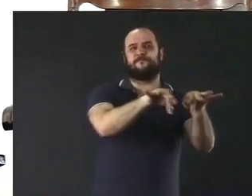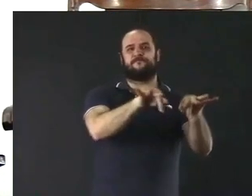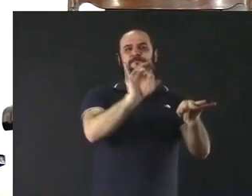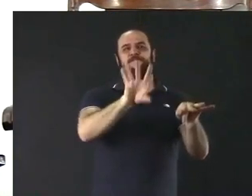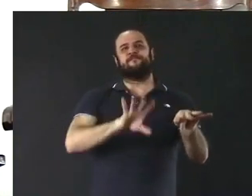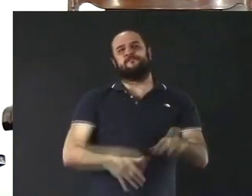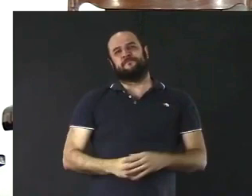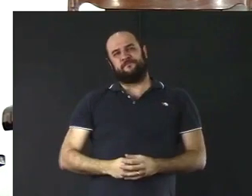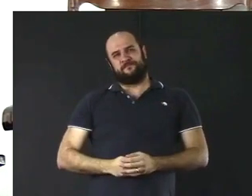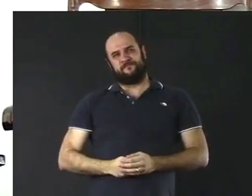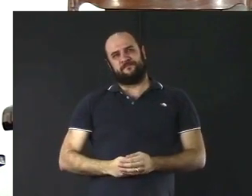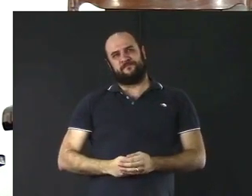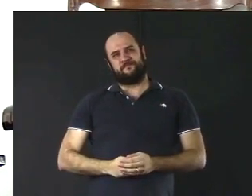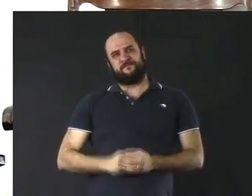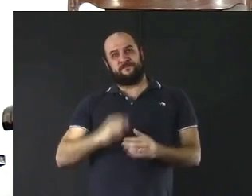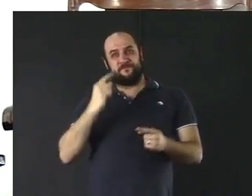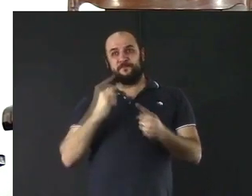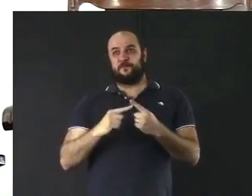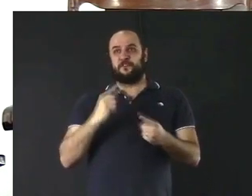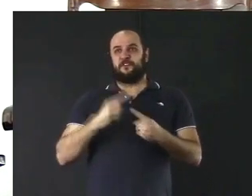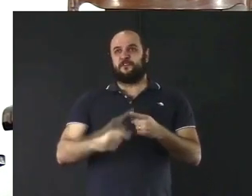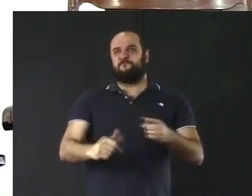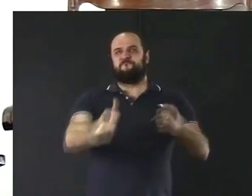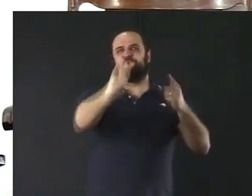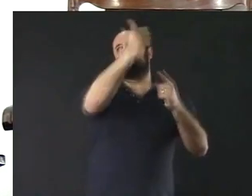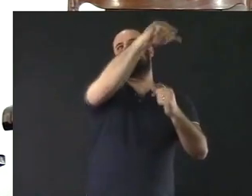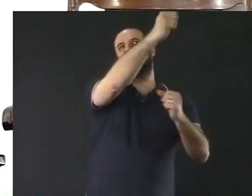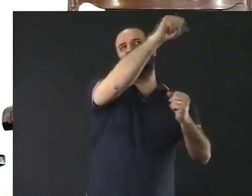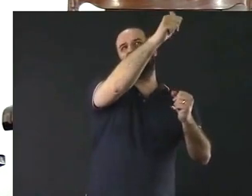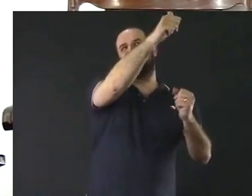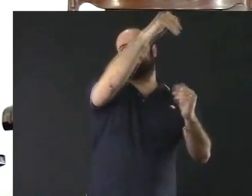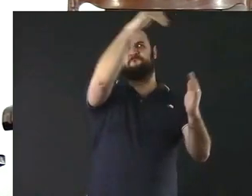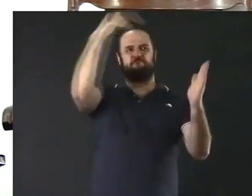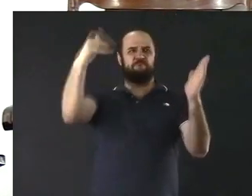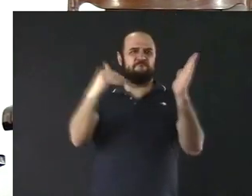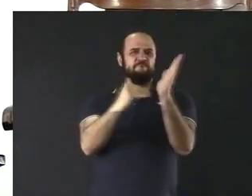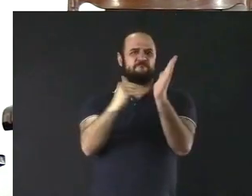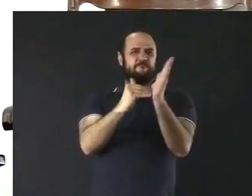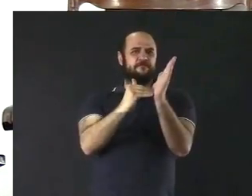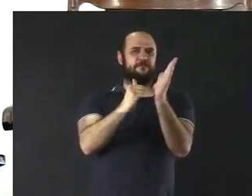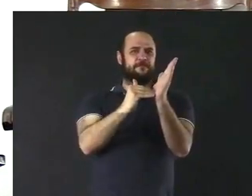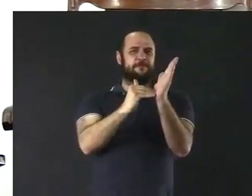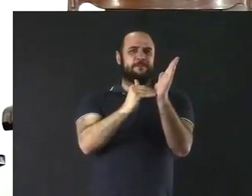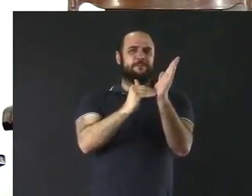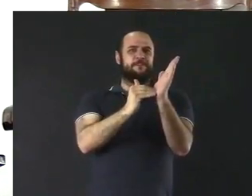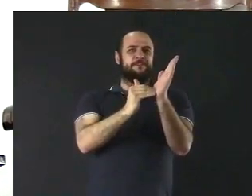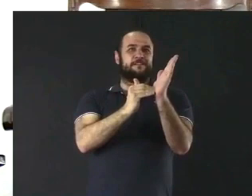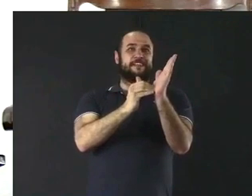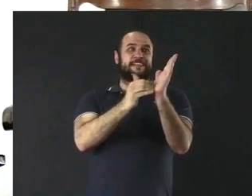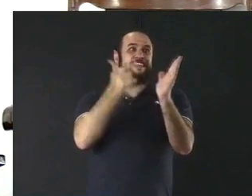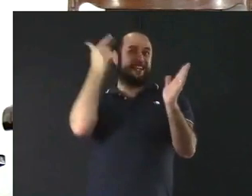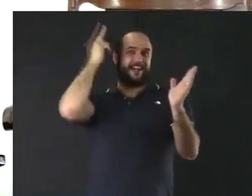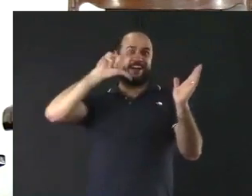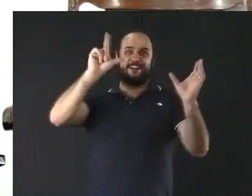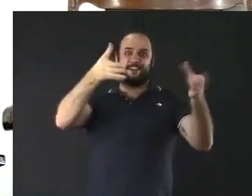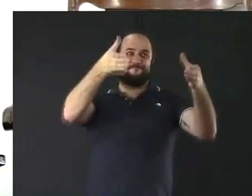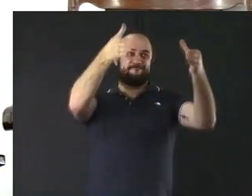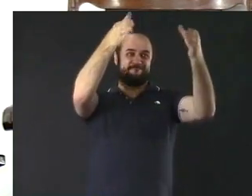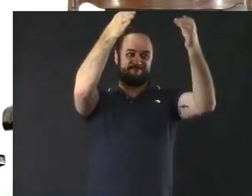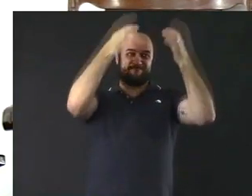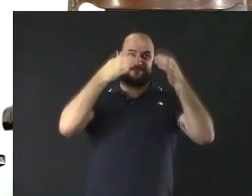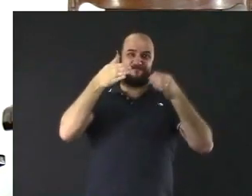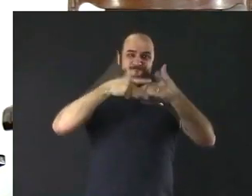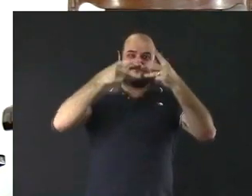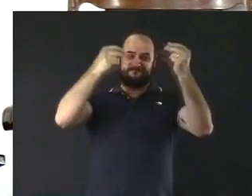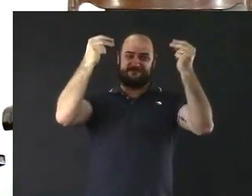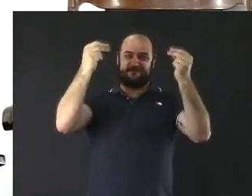corrida. Porque seja em primeiro ou seja em último, nós receberemos o mesmo prêmio. E sabe por que nós receberemos